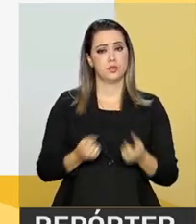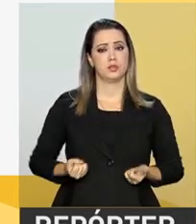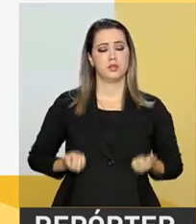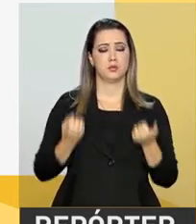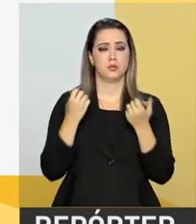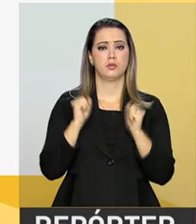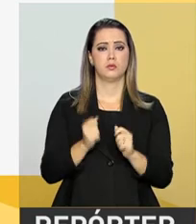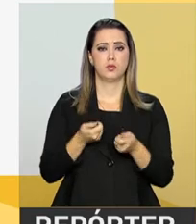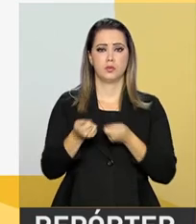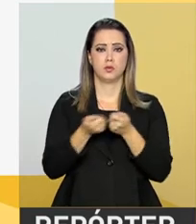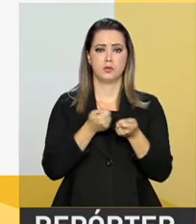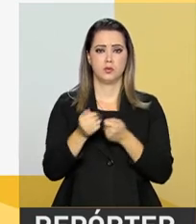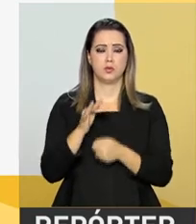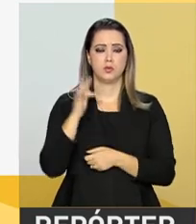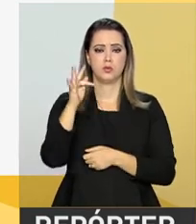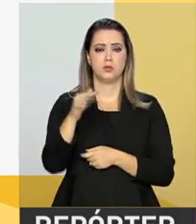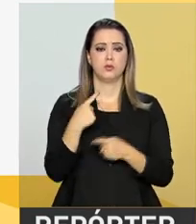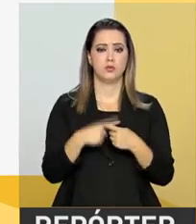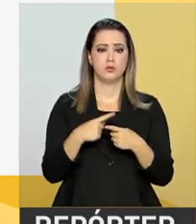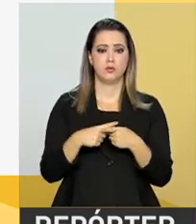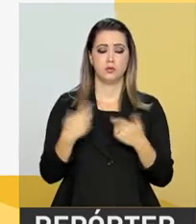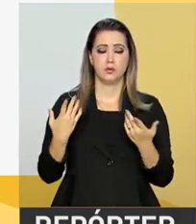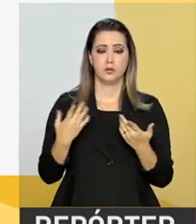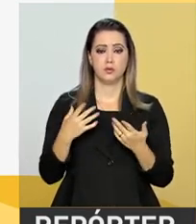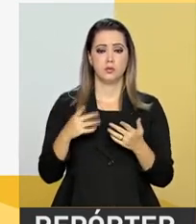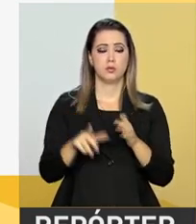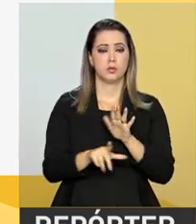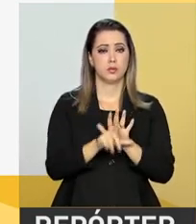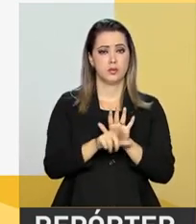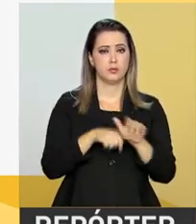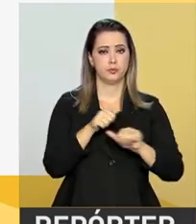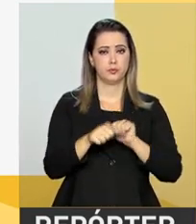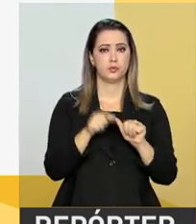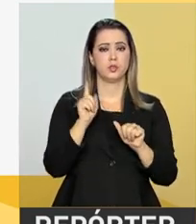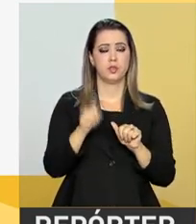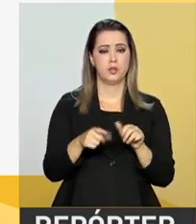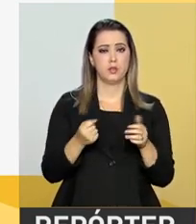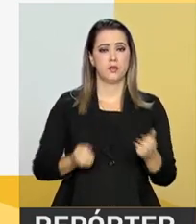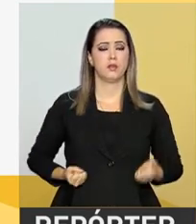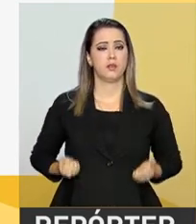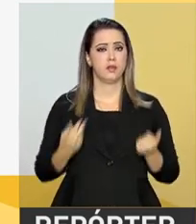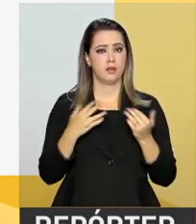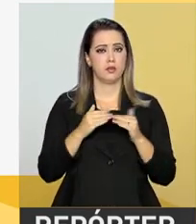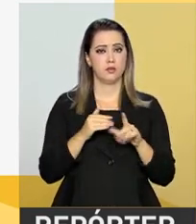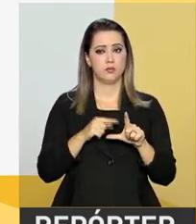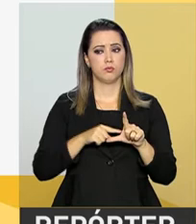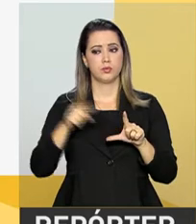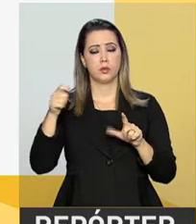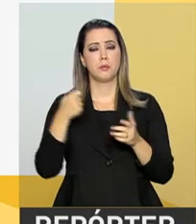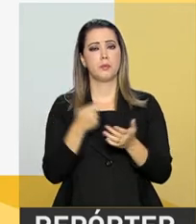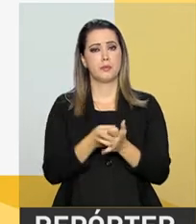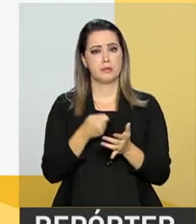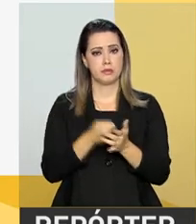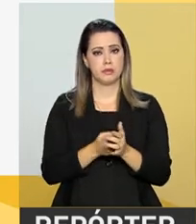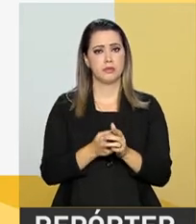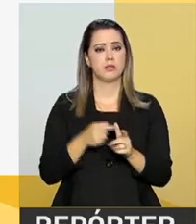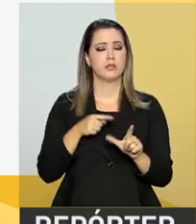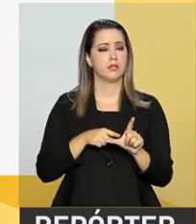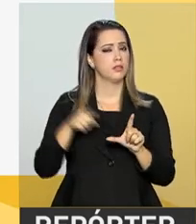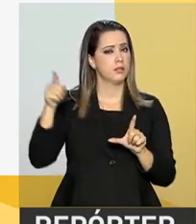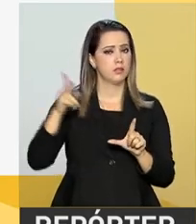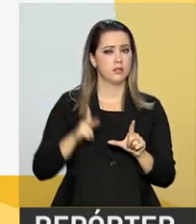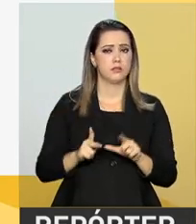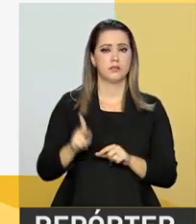possam ser controladas no futuro porque elas são a presidência são detentos obrigatórias que crescem as possibilidades